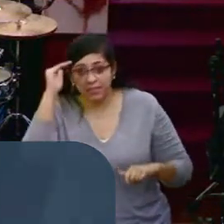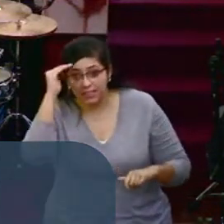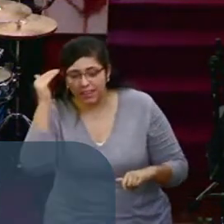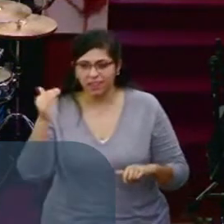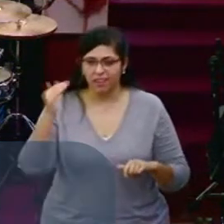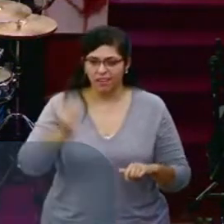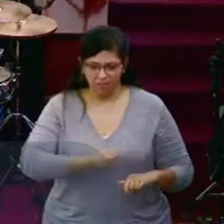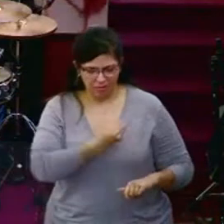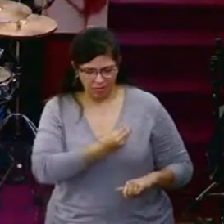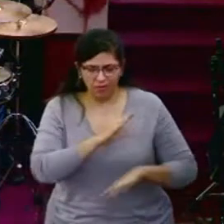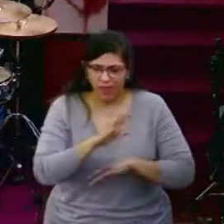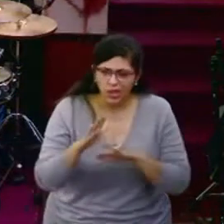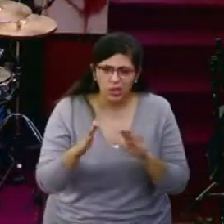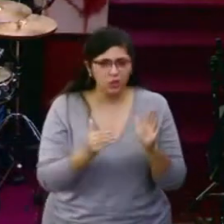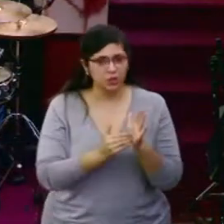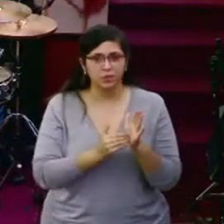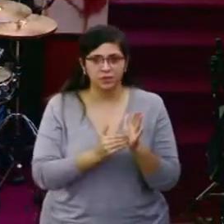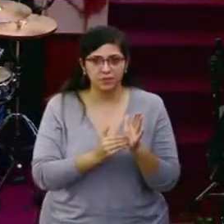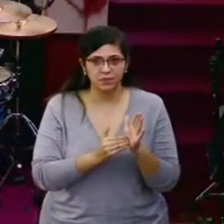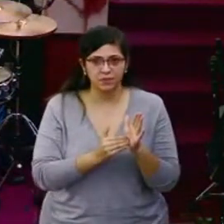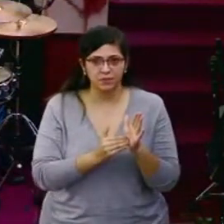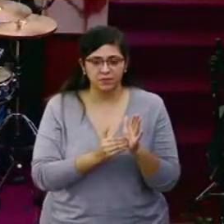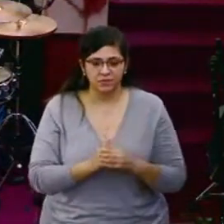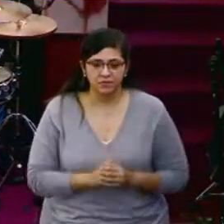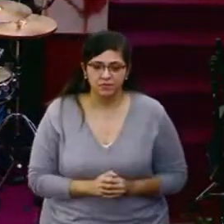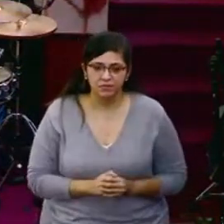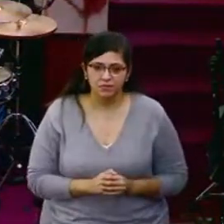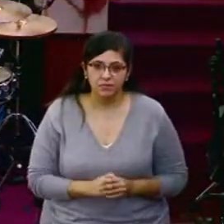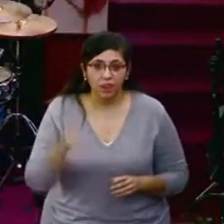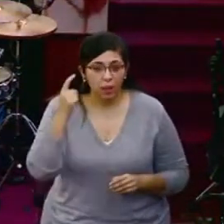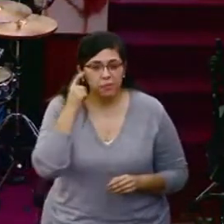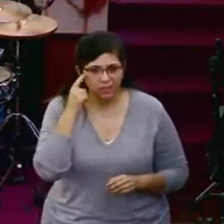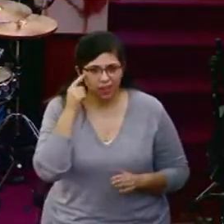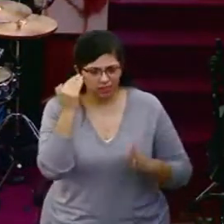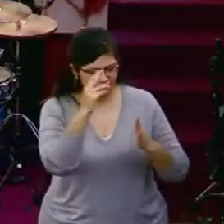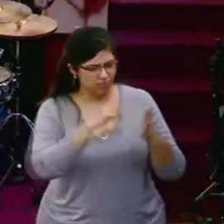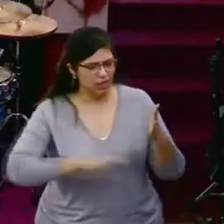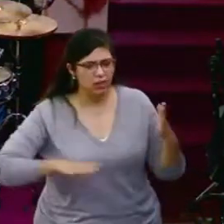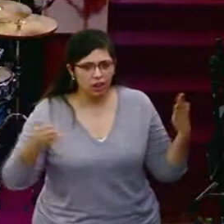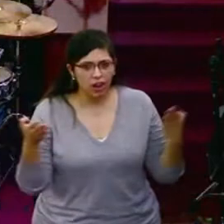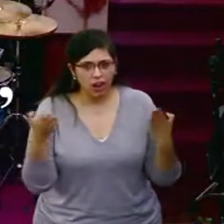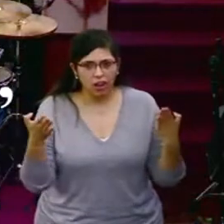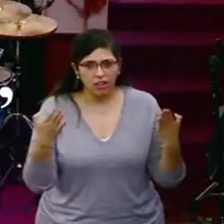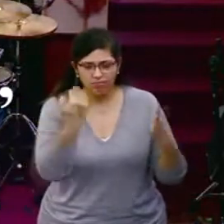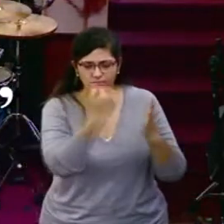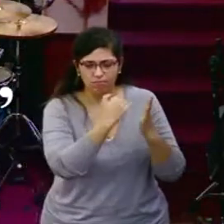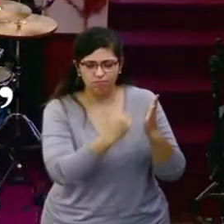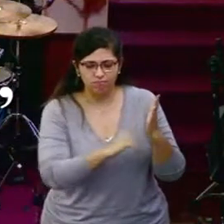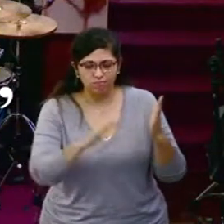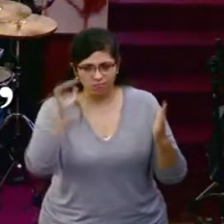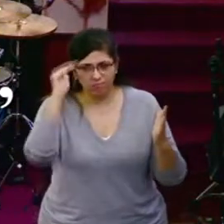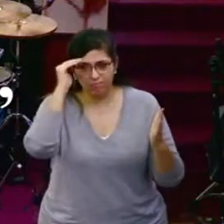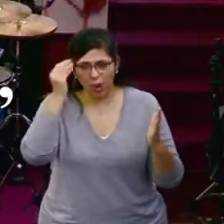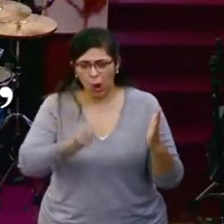e viver isso neste os momentos vamos pensar no texto bíblico instruções para para